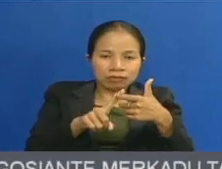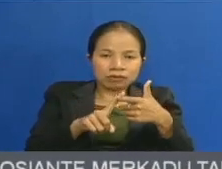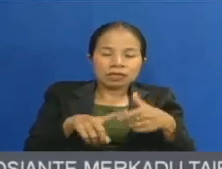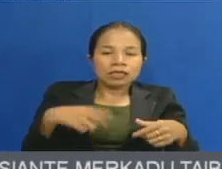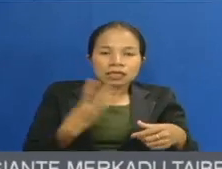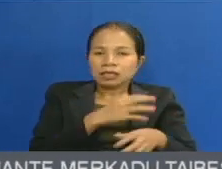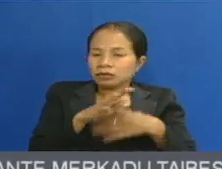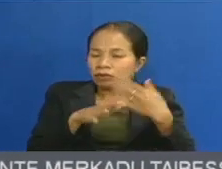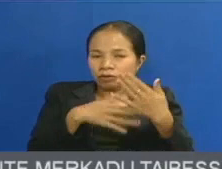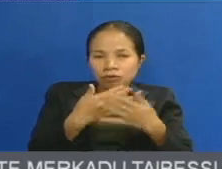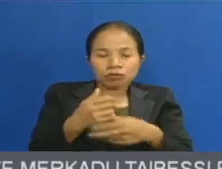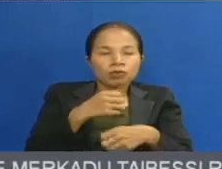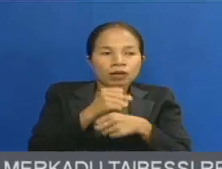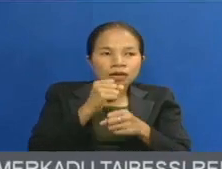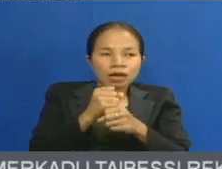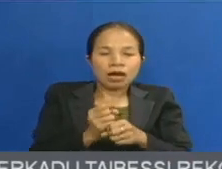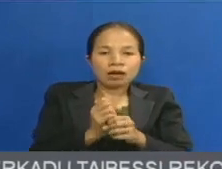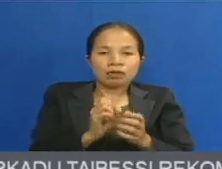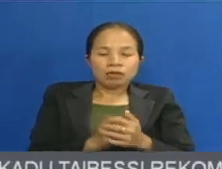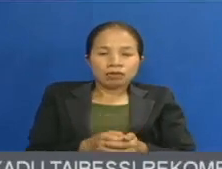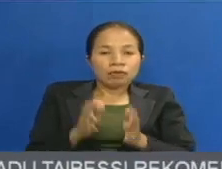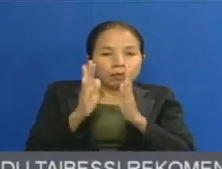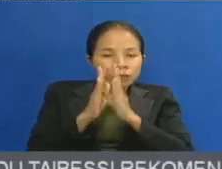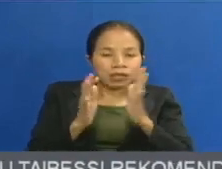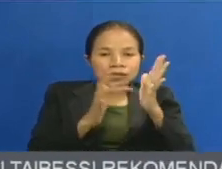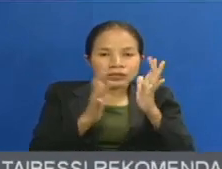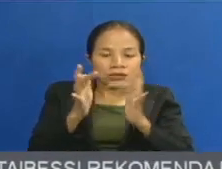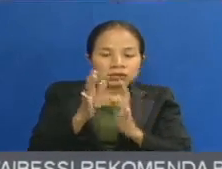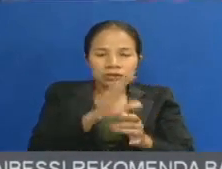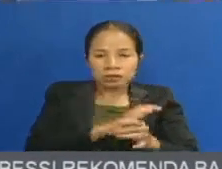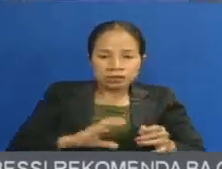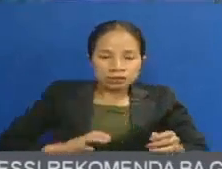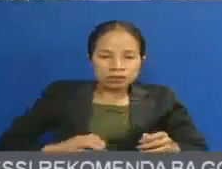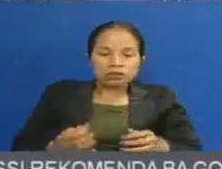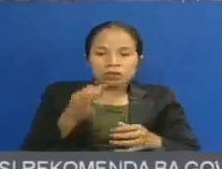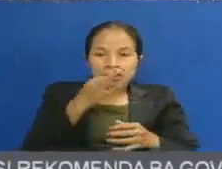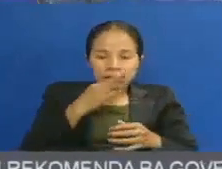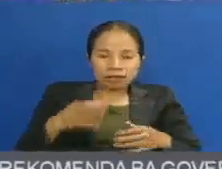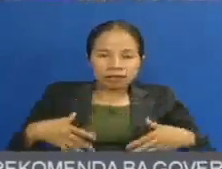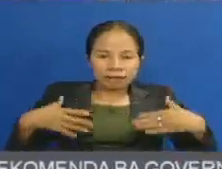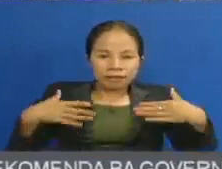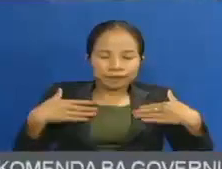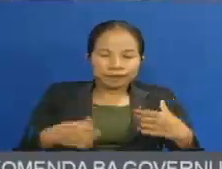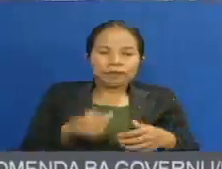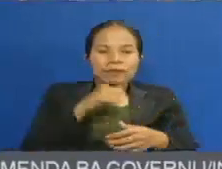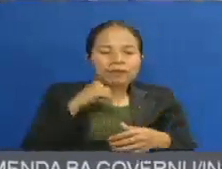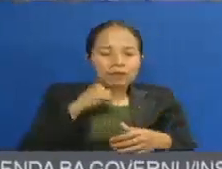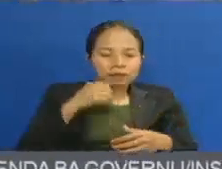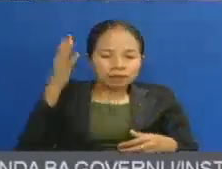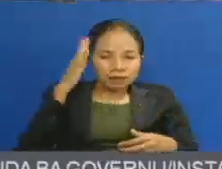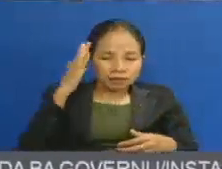ta hototo halo adoração para Jesus Cristo de Deus futarissi. Padre Ângelo Salsinha